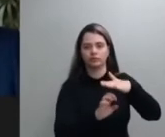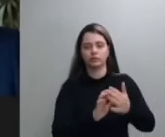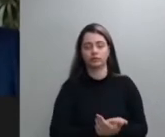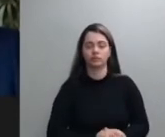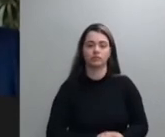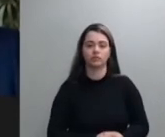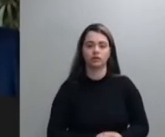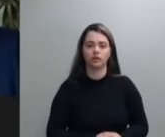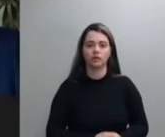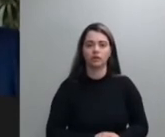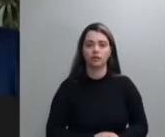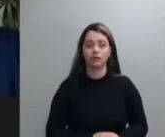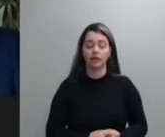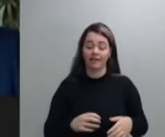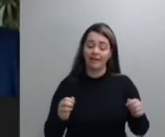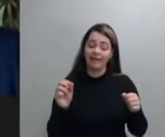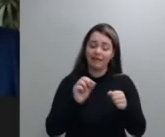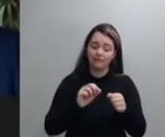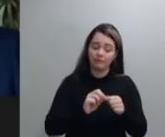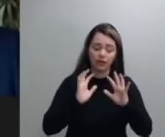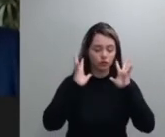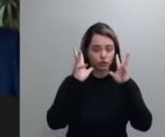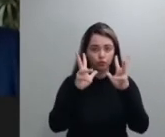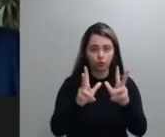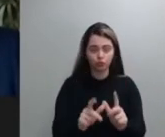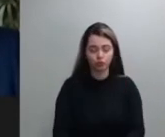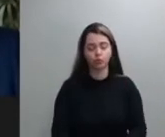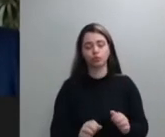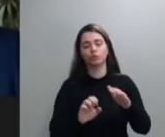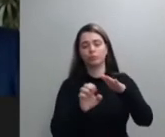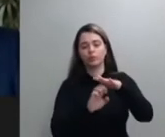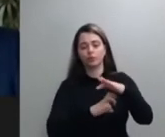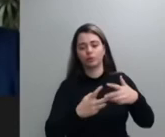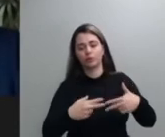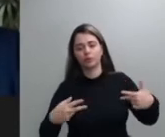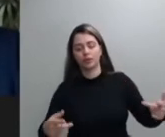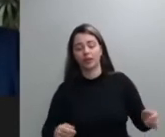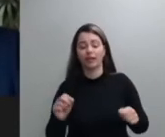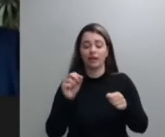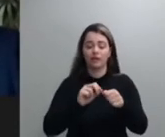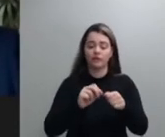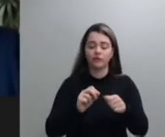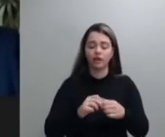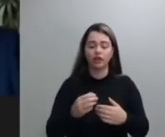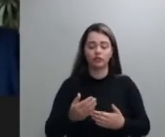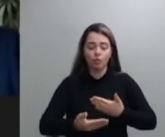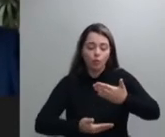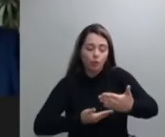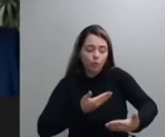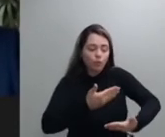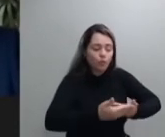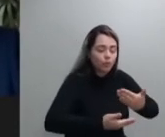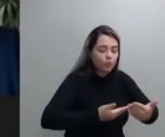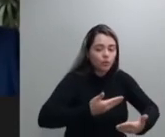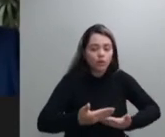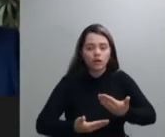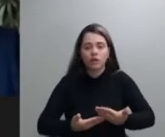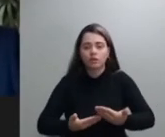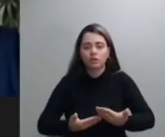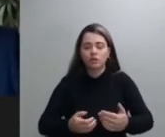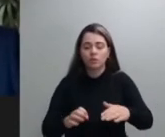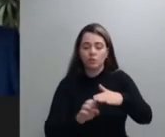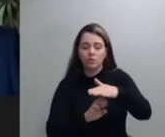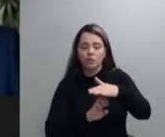típico quer dizer faz-se tudo para criar uma cooperativa e depois faz-se tudo para tratá-la como uma empresa comum de direito comercial